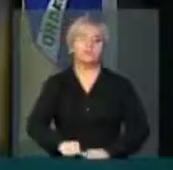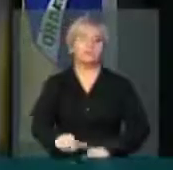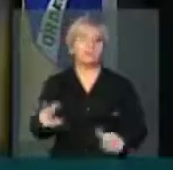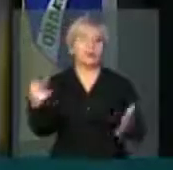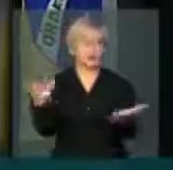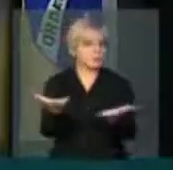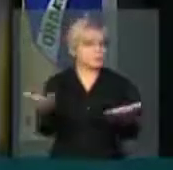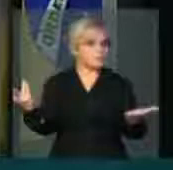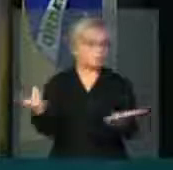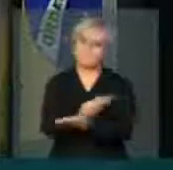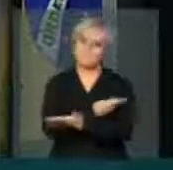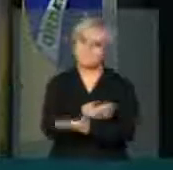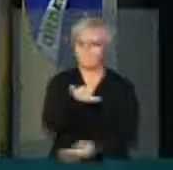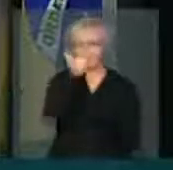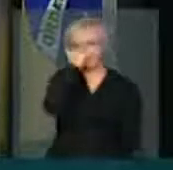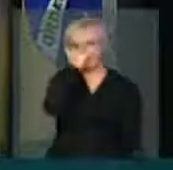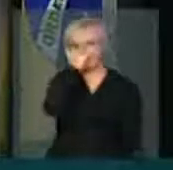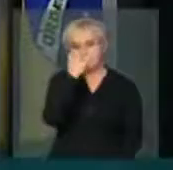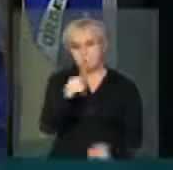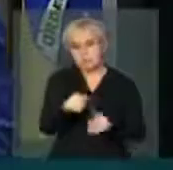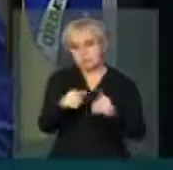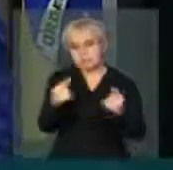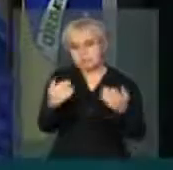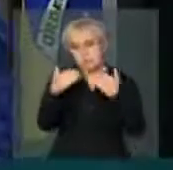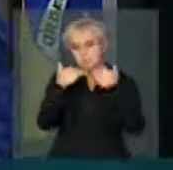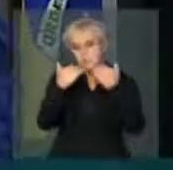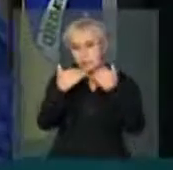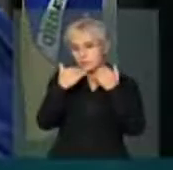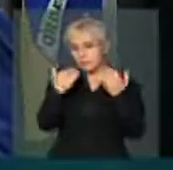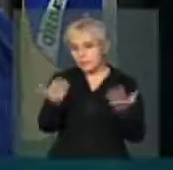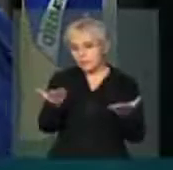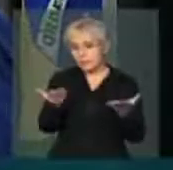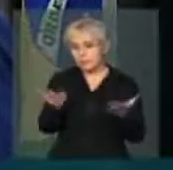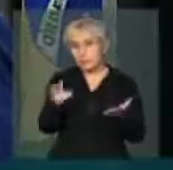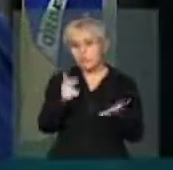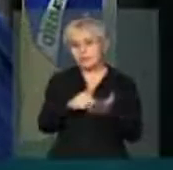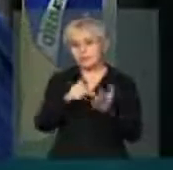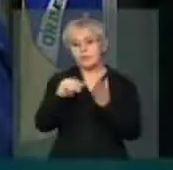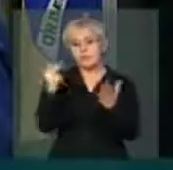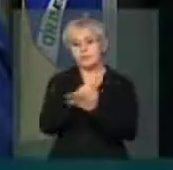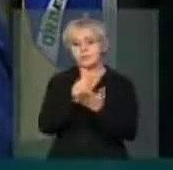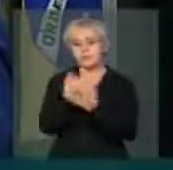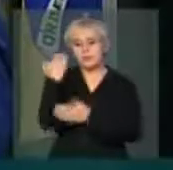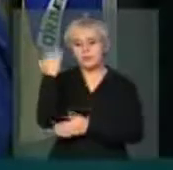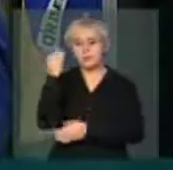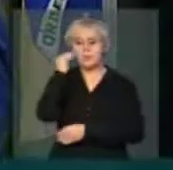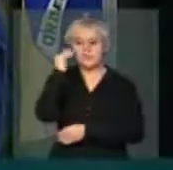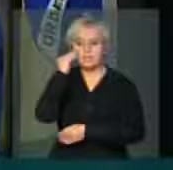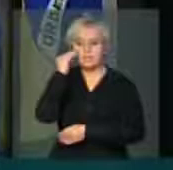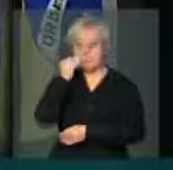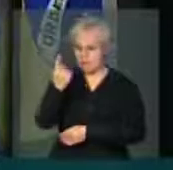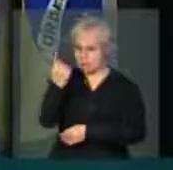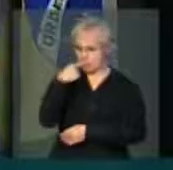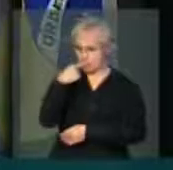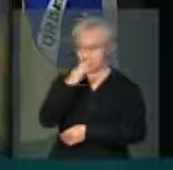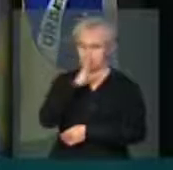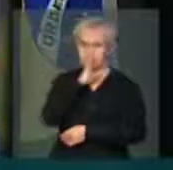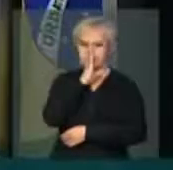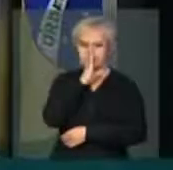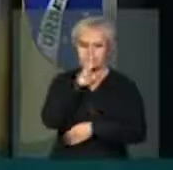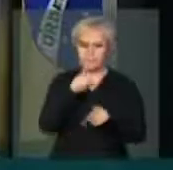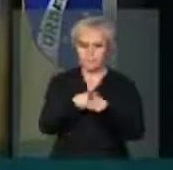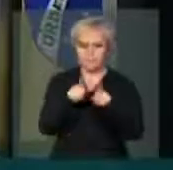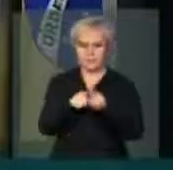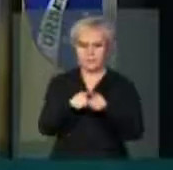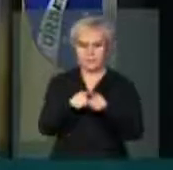hoje. Mas nunca fomos ouvidos. Ao contrário, tentaram nos calar, inclusive evitando a reeleição de